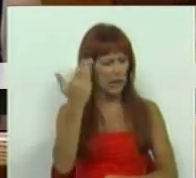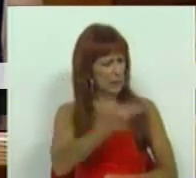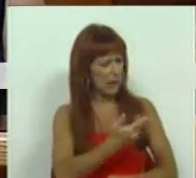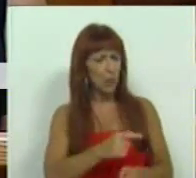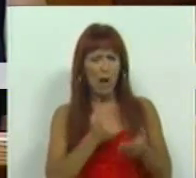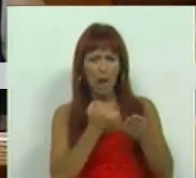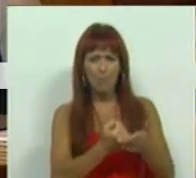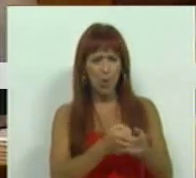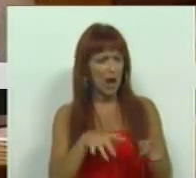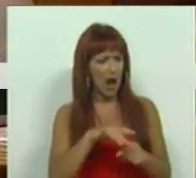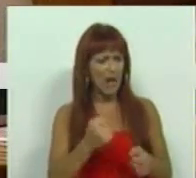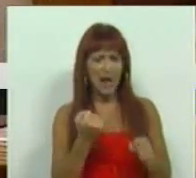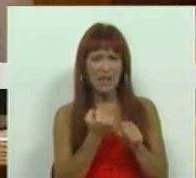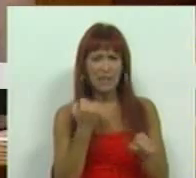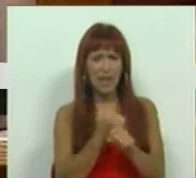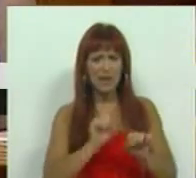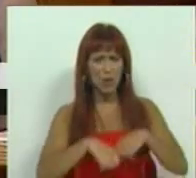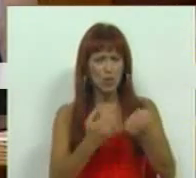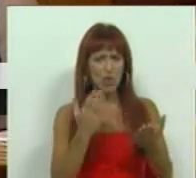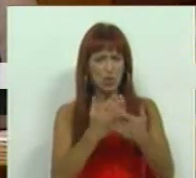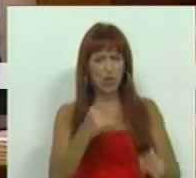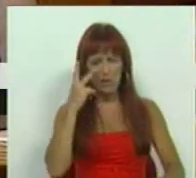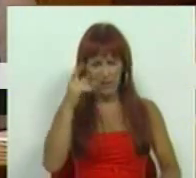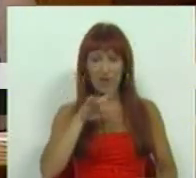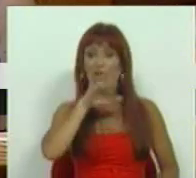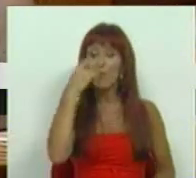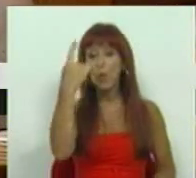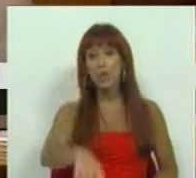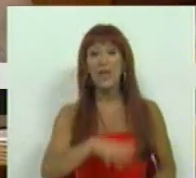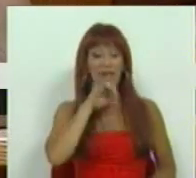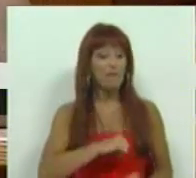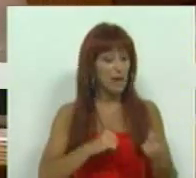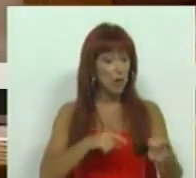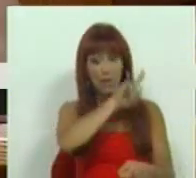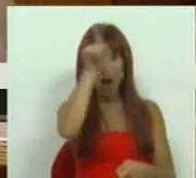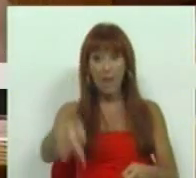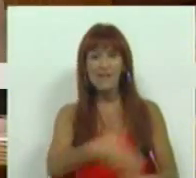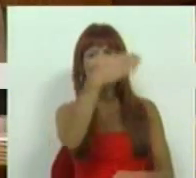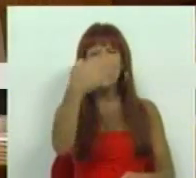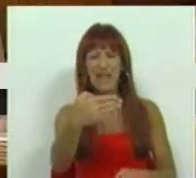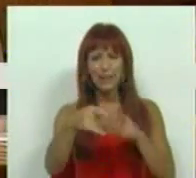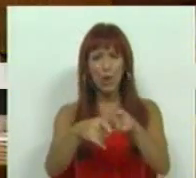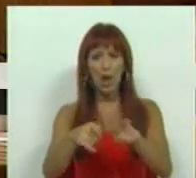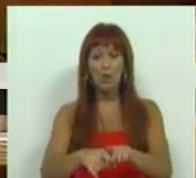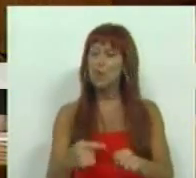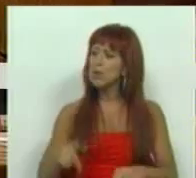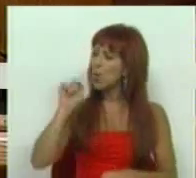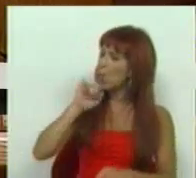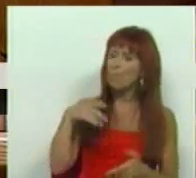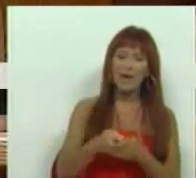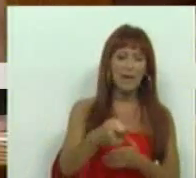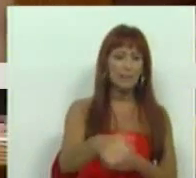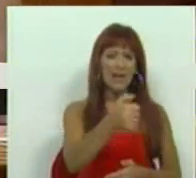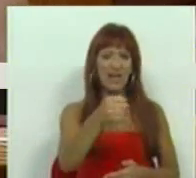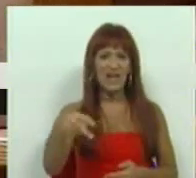direito a apoio no âmbito da ação social escolar. Veja-se, numa família que tenha um filho a frequentar o 7º ano de escolaridade, em que o pai ganhe